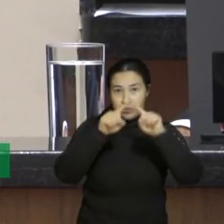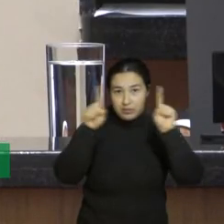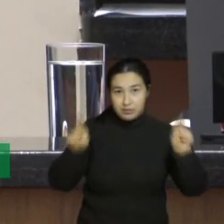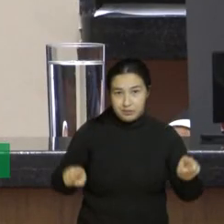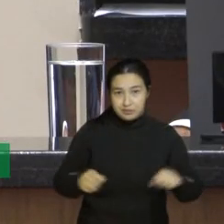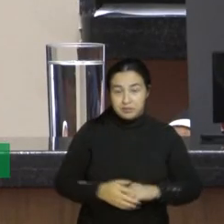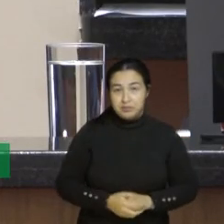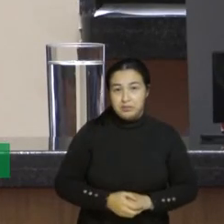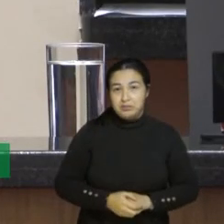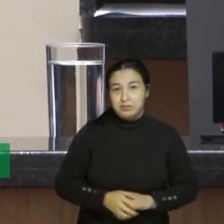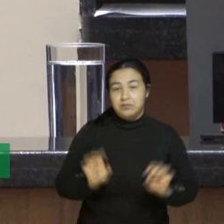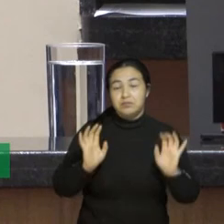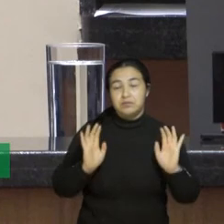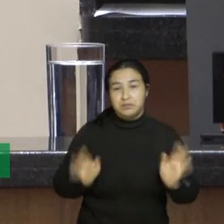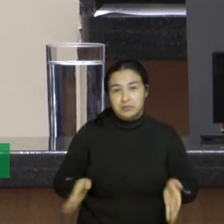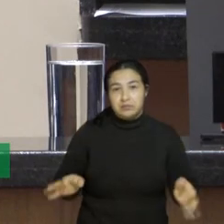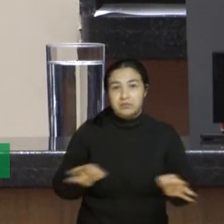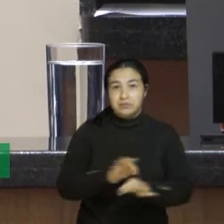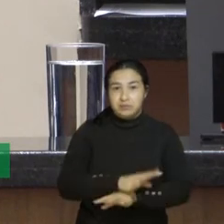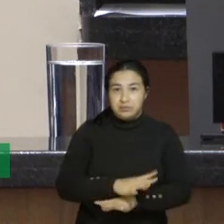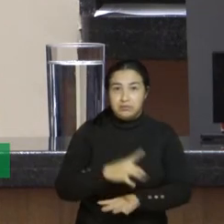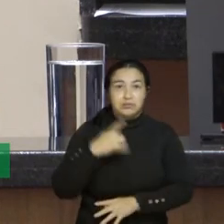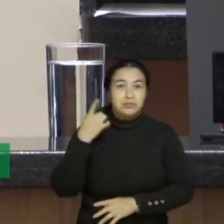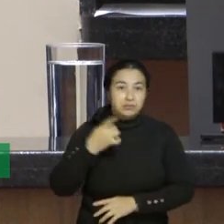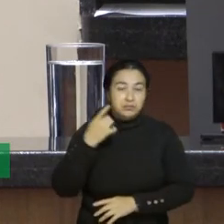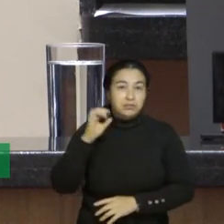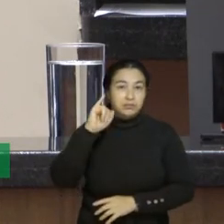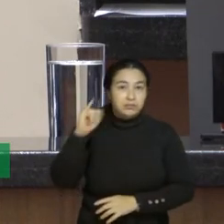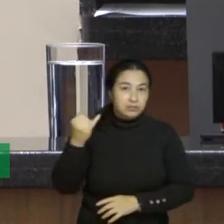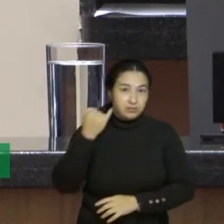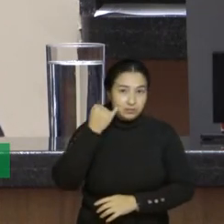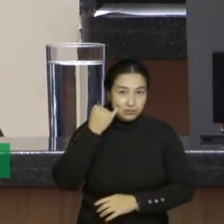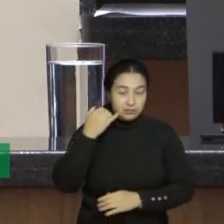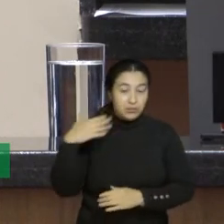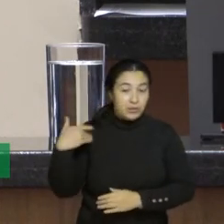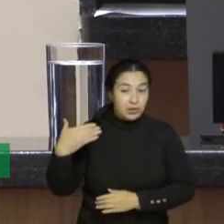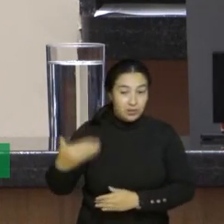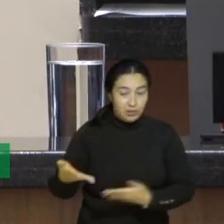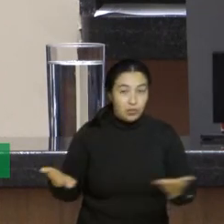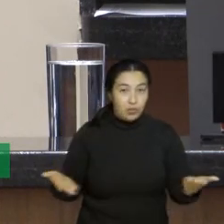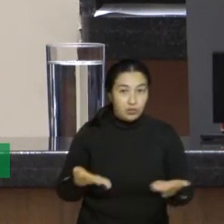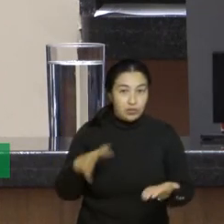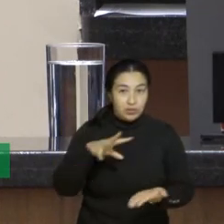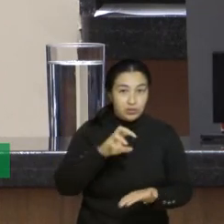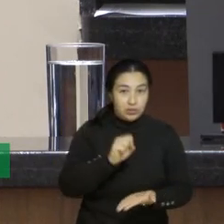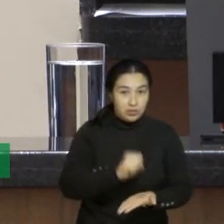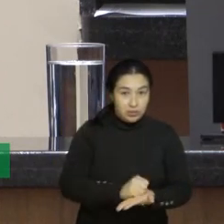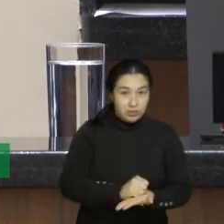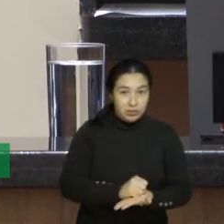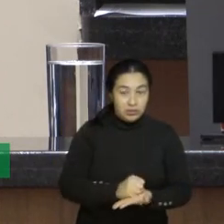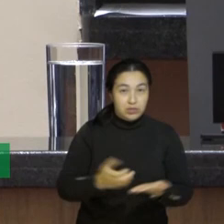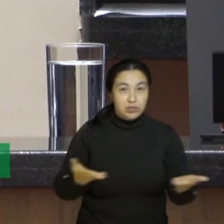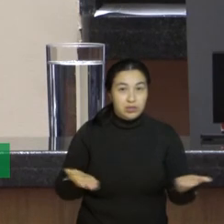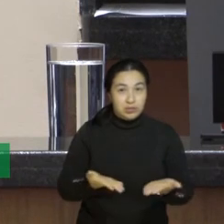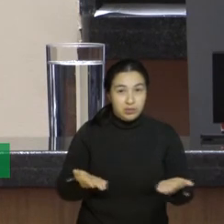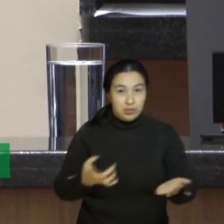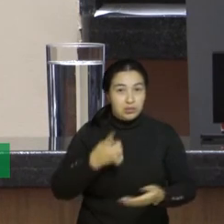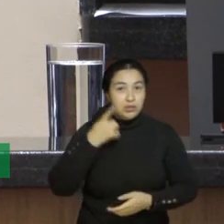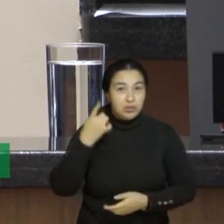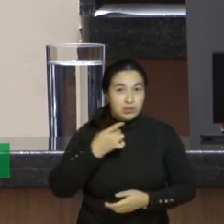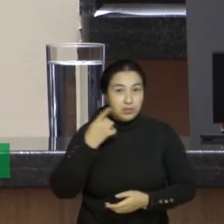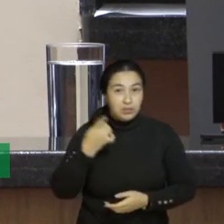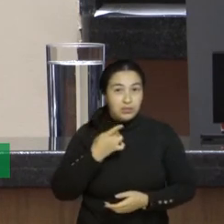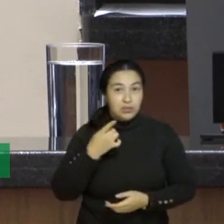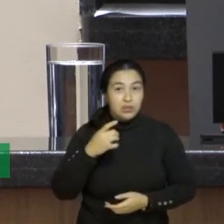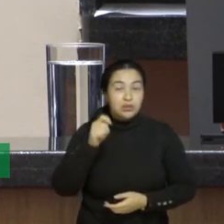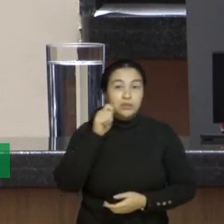Feita a manifestação, deputado Jessé Lopes. Na sequência, inscrita para falar, deputada